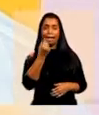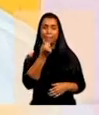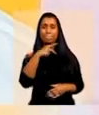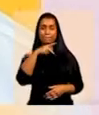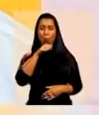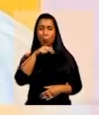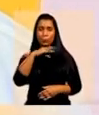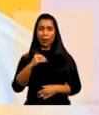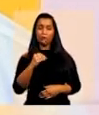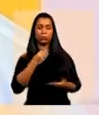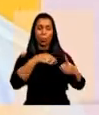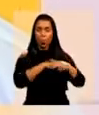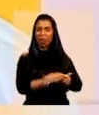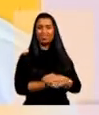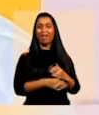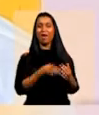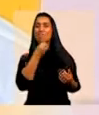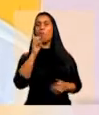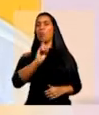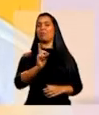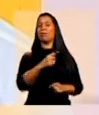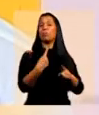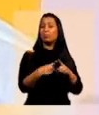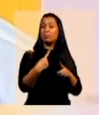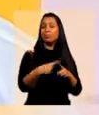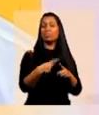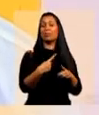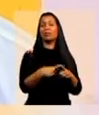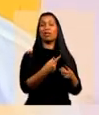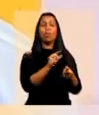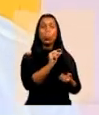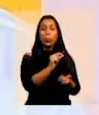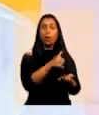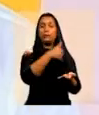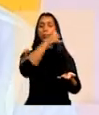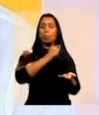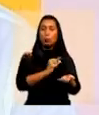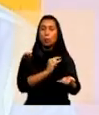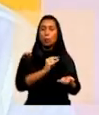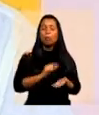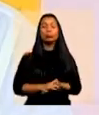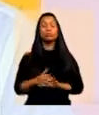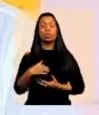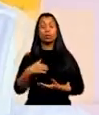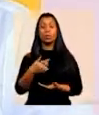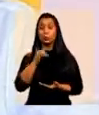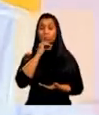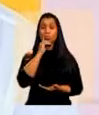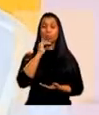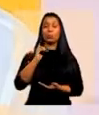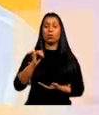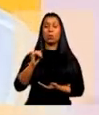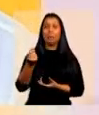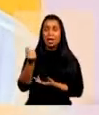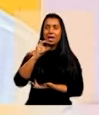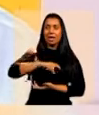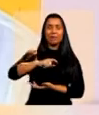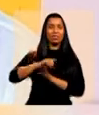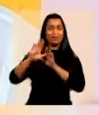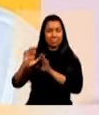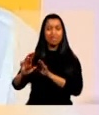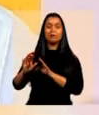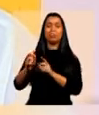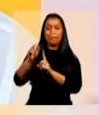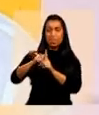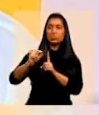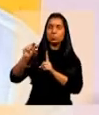o indicado hoje, né? Ela não rende, não ganha da inflação do Brasil. Então, eu invisto em fundos de renda fixa, coloco um